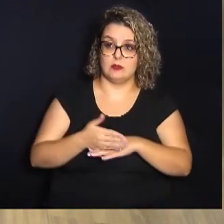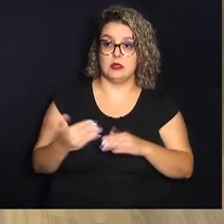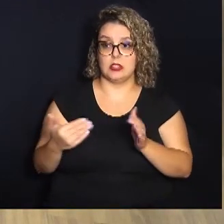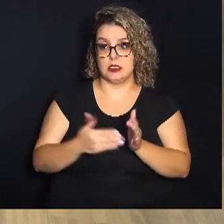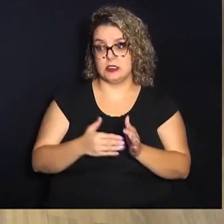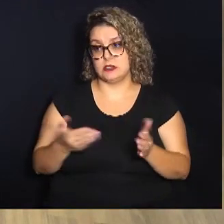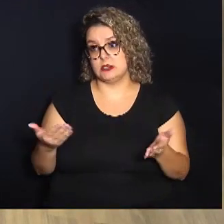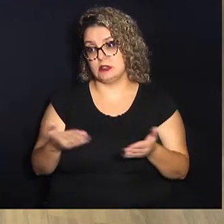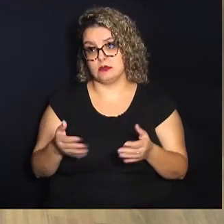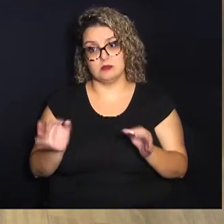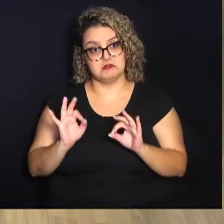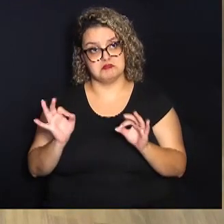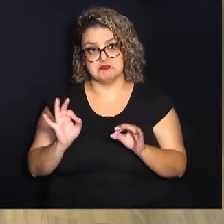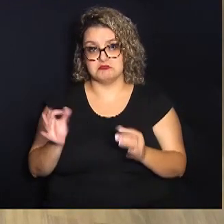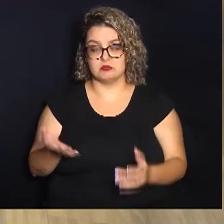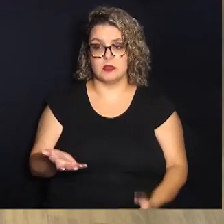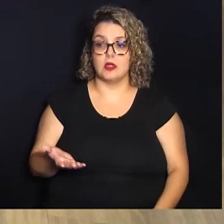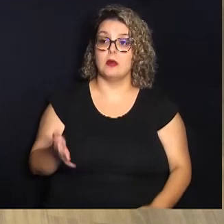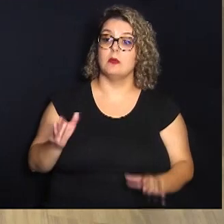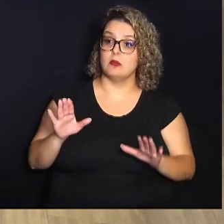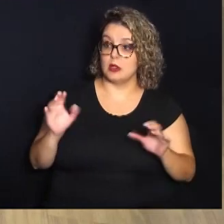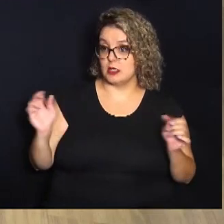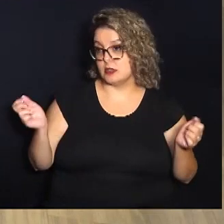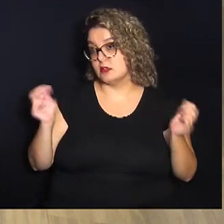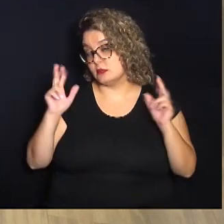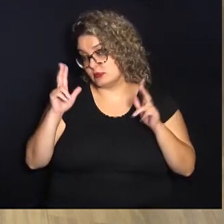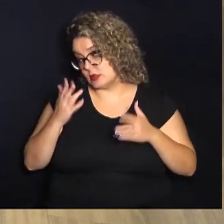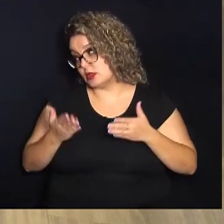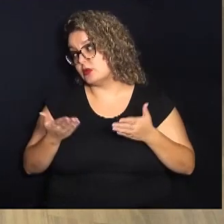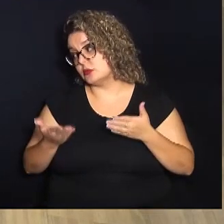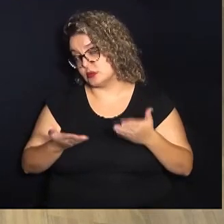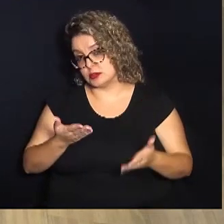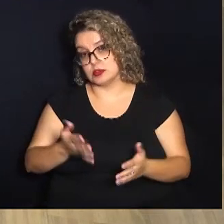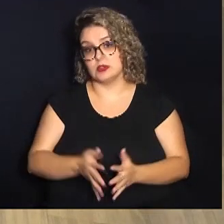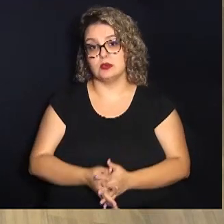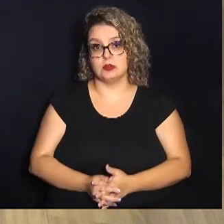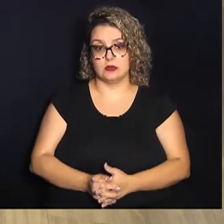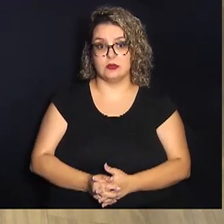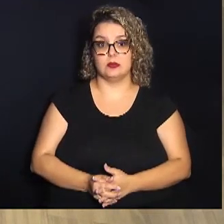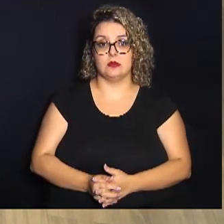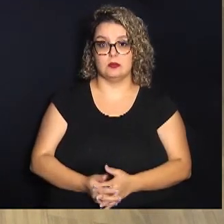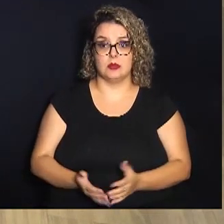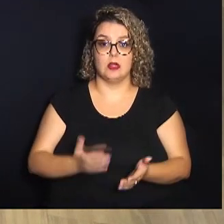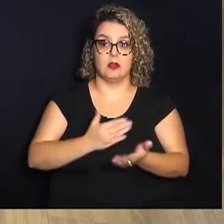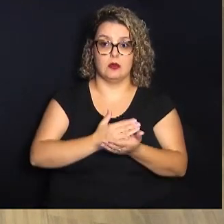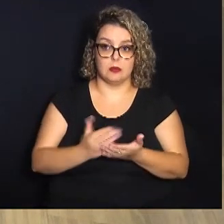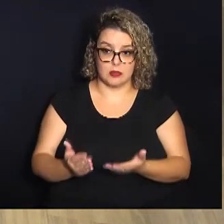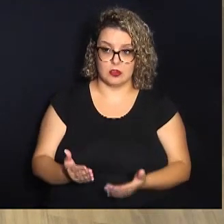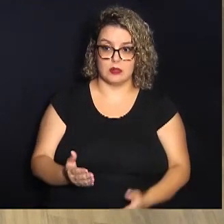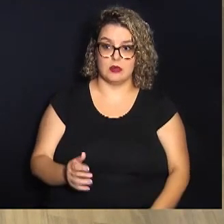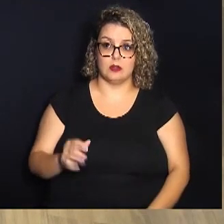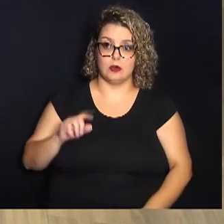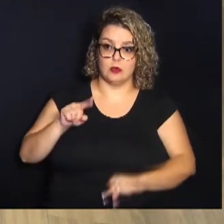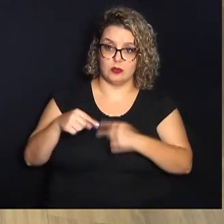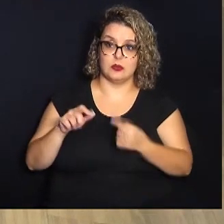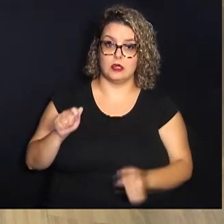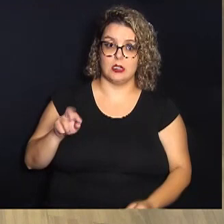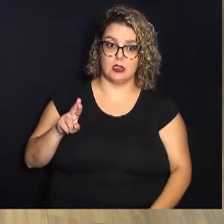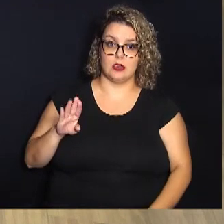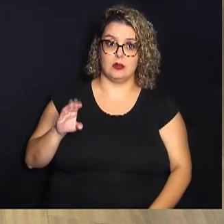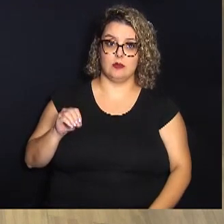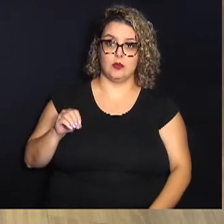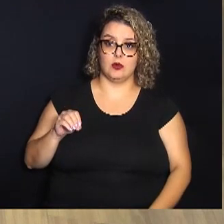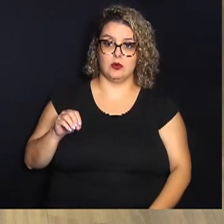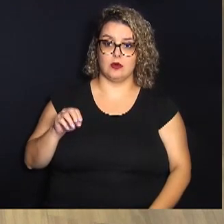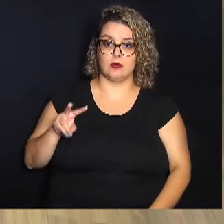nada de indício, porém estamos em alerta e cuidando aí para a introdução dessa outra arbovirose. Vereador